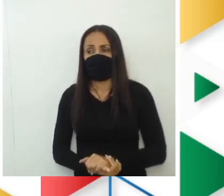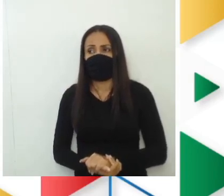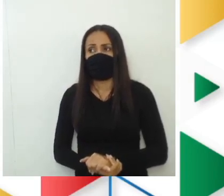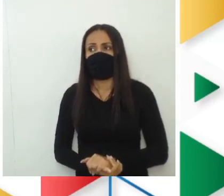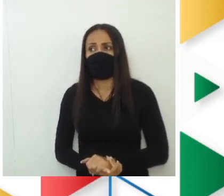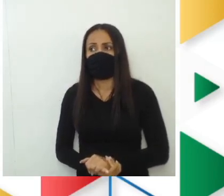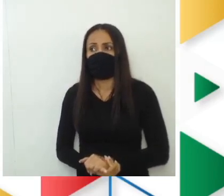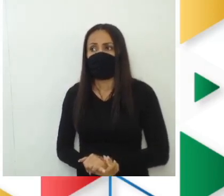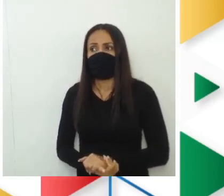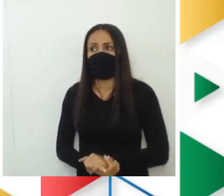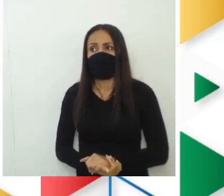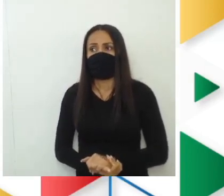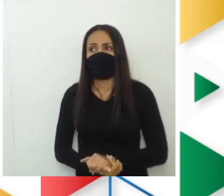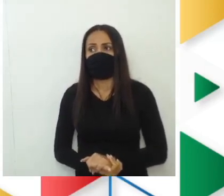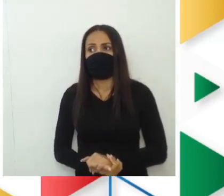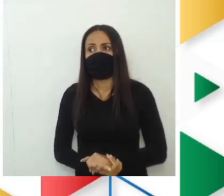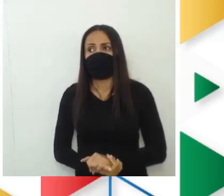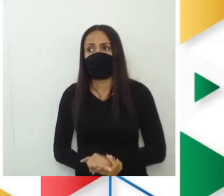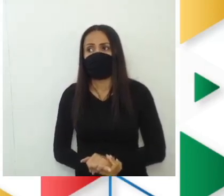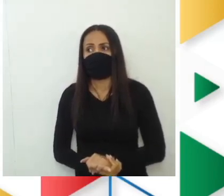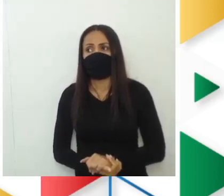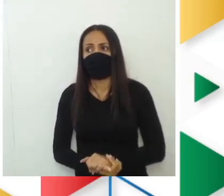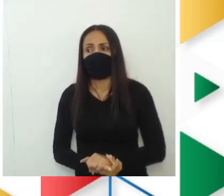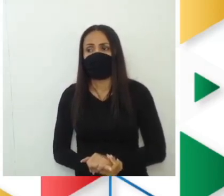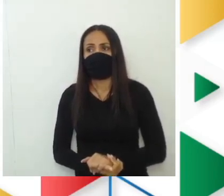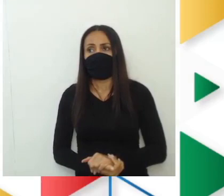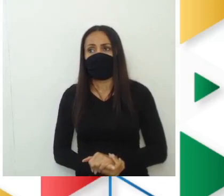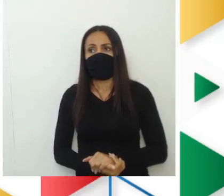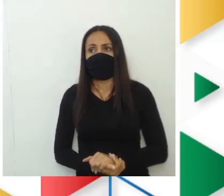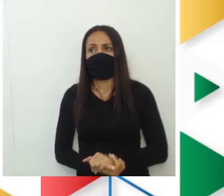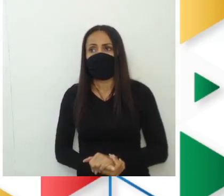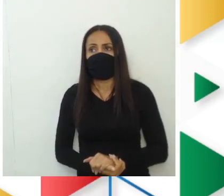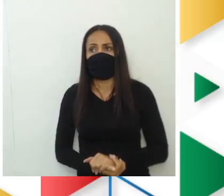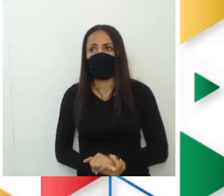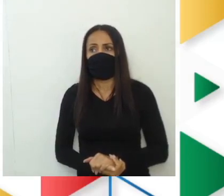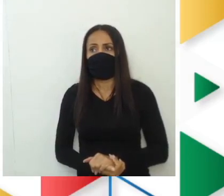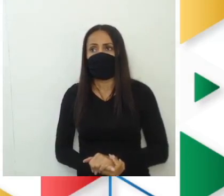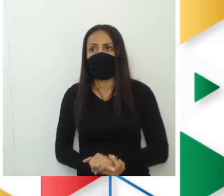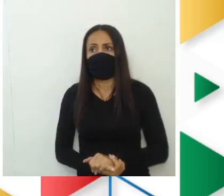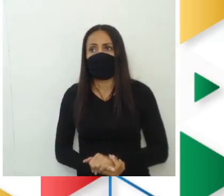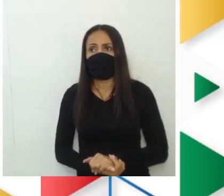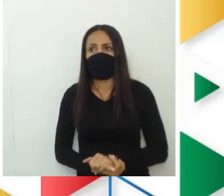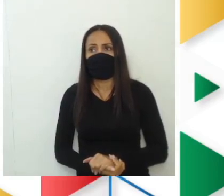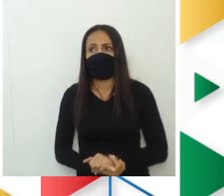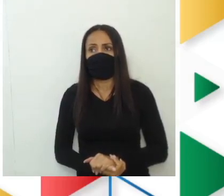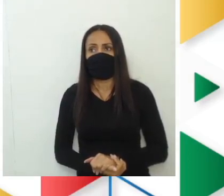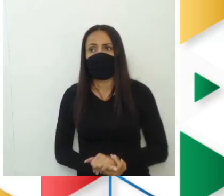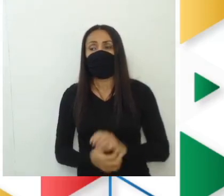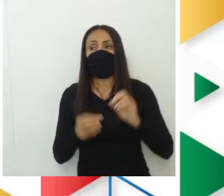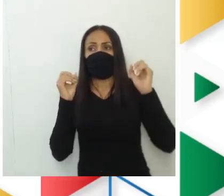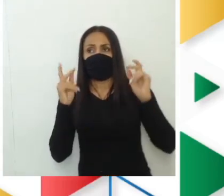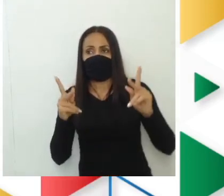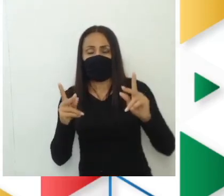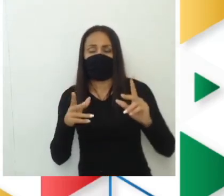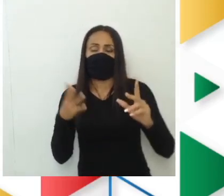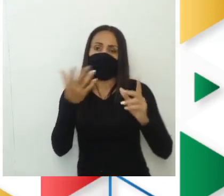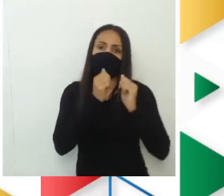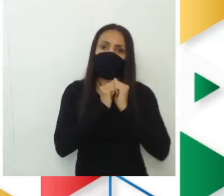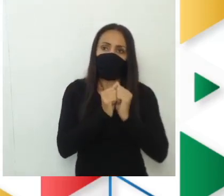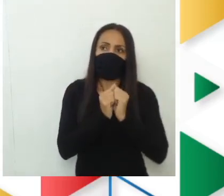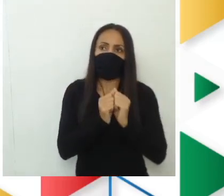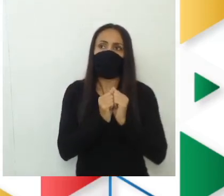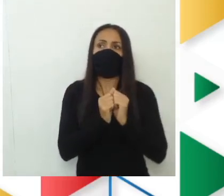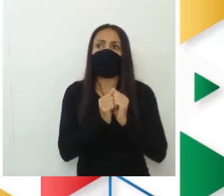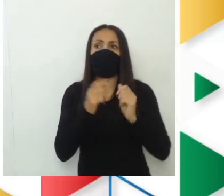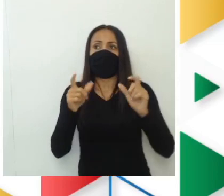mais 300 mil mais 40 mais 4 mil mais 50 mais 2, tá bom? Corrigido por extenso fica